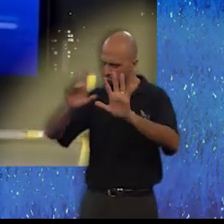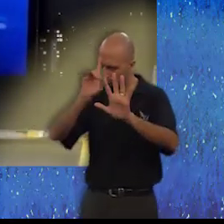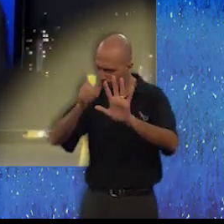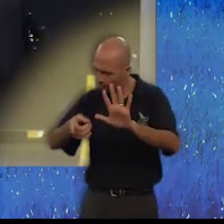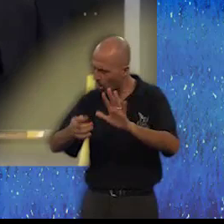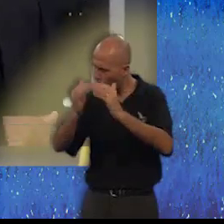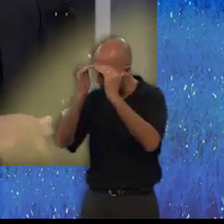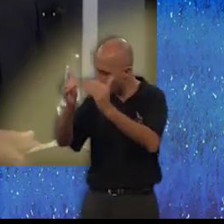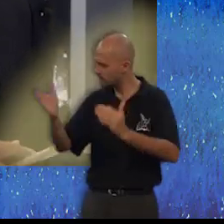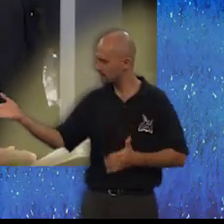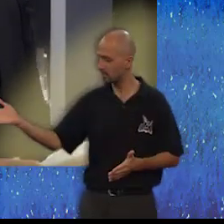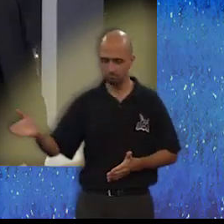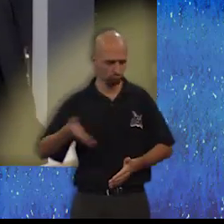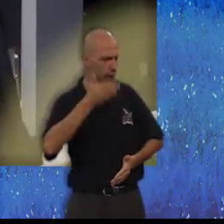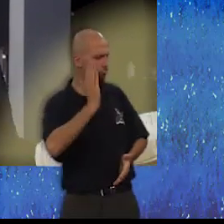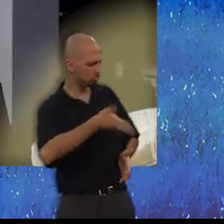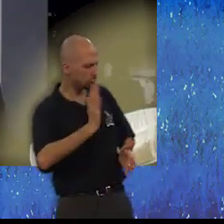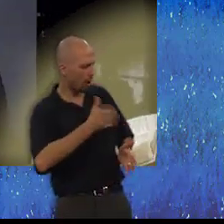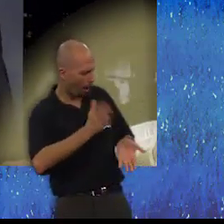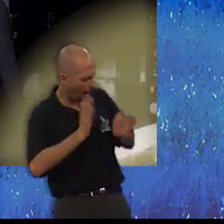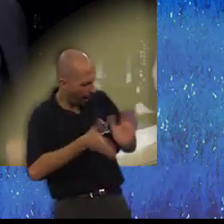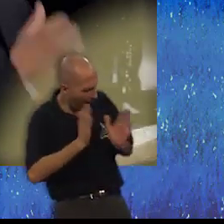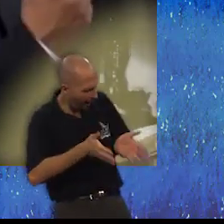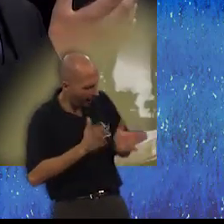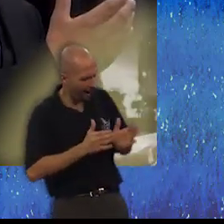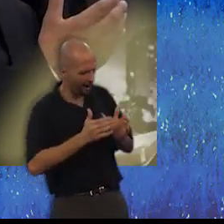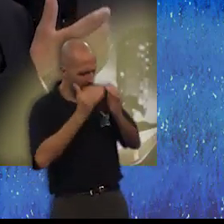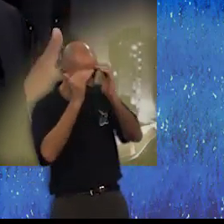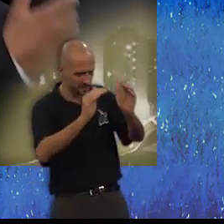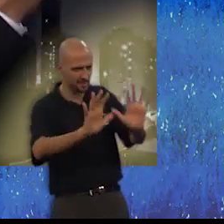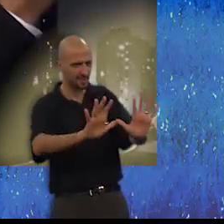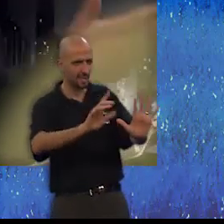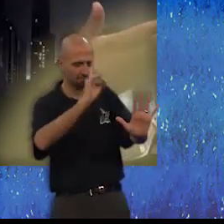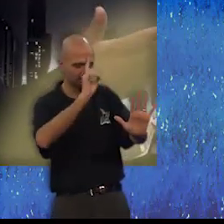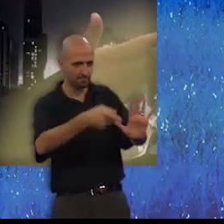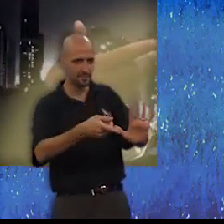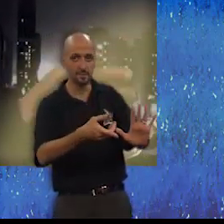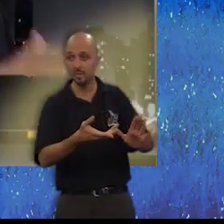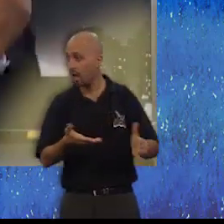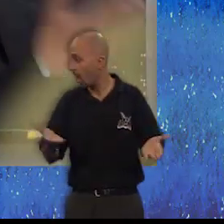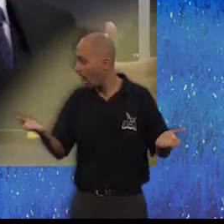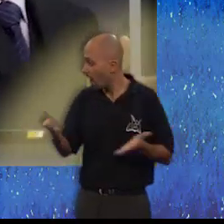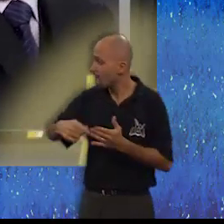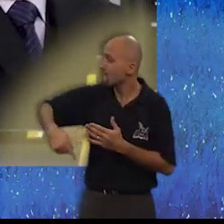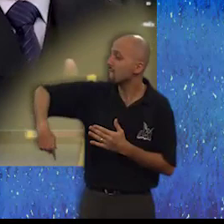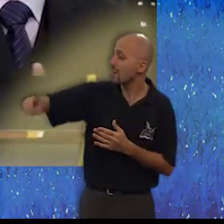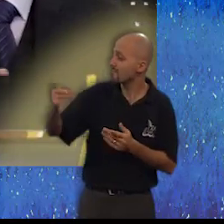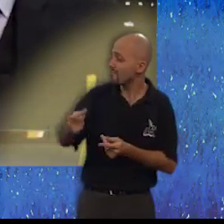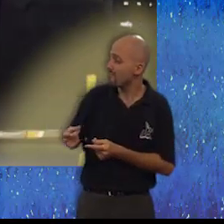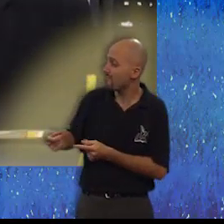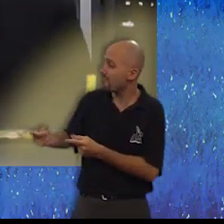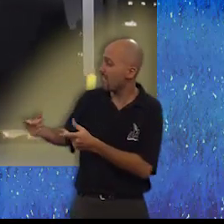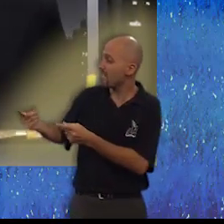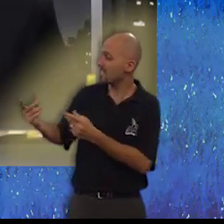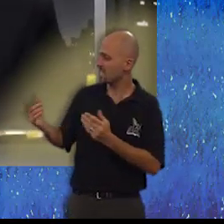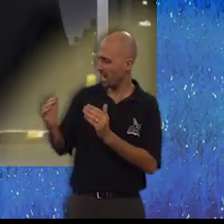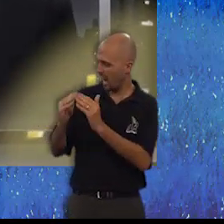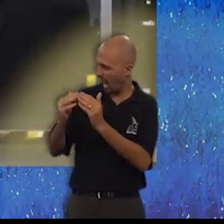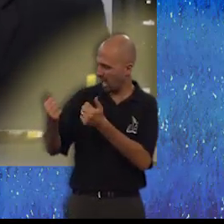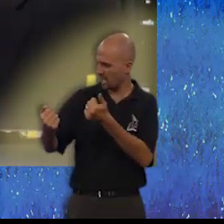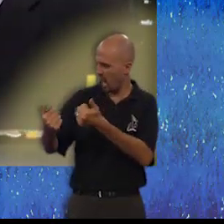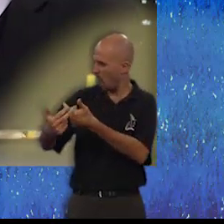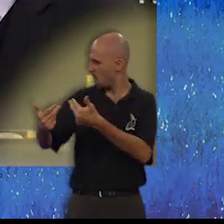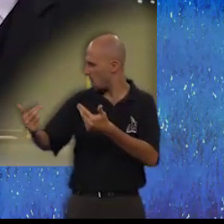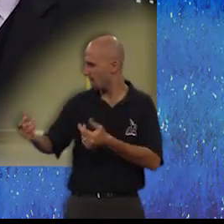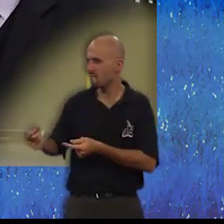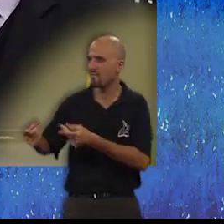a minha infância. Então Jesus disse assim, ok, então vai, vende tudo que você tem, dá para os pobres, volta e você vai